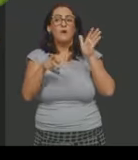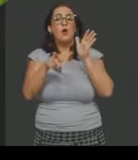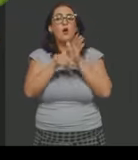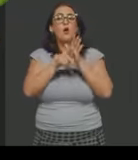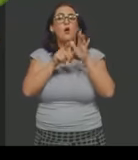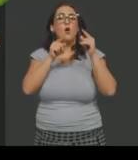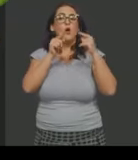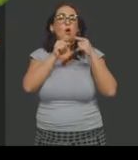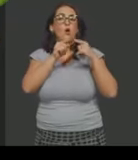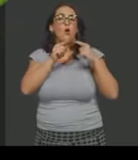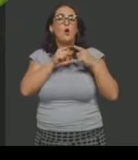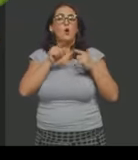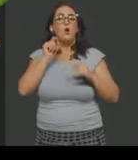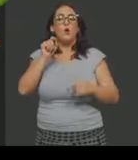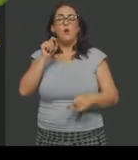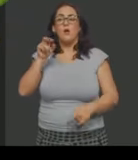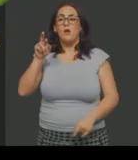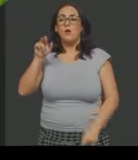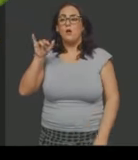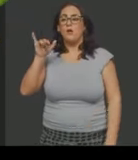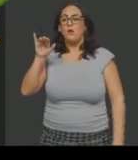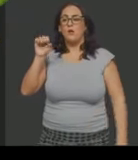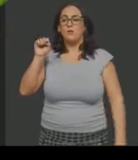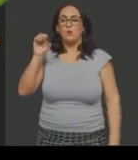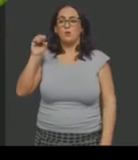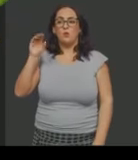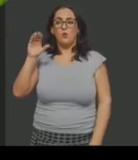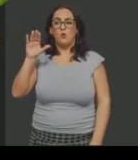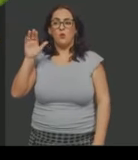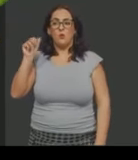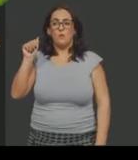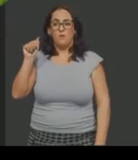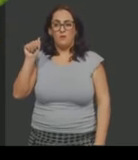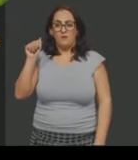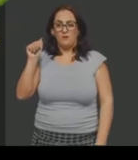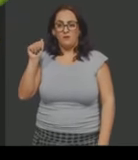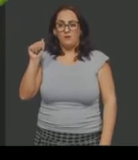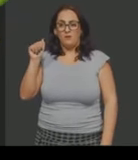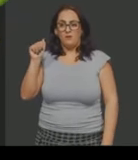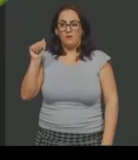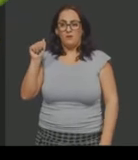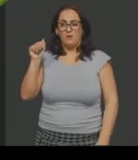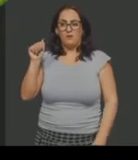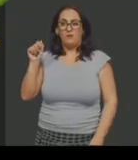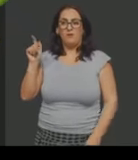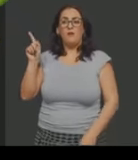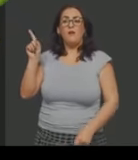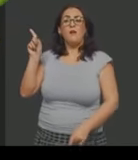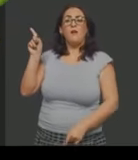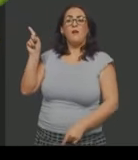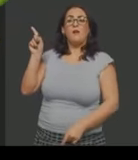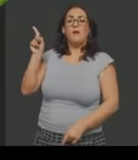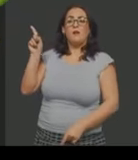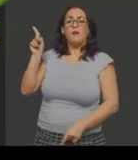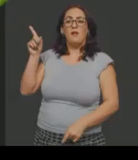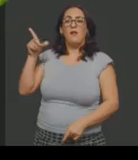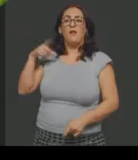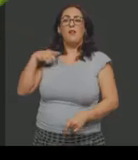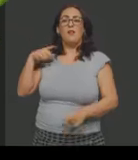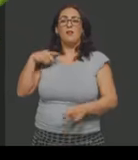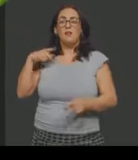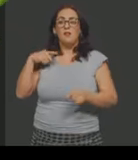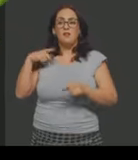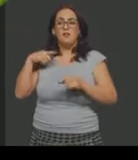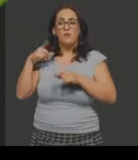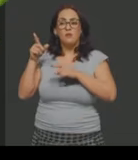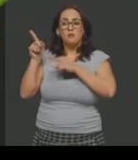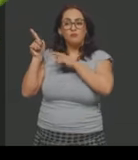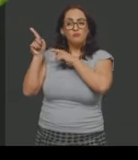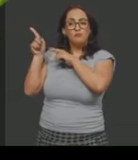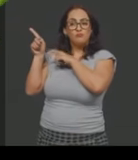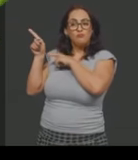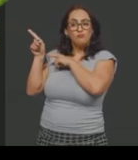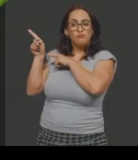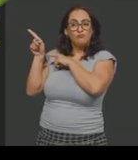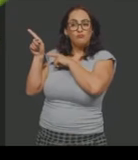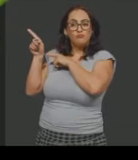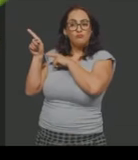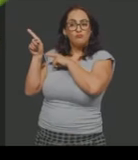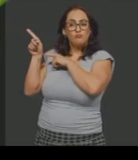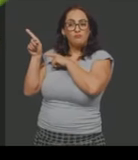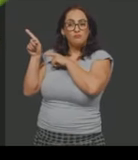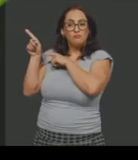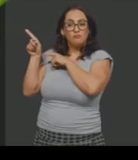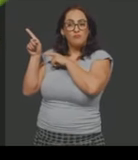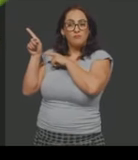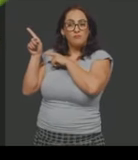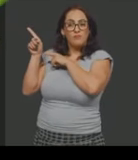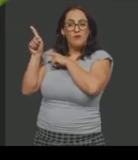que é esse daqui, ó, que a gente tem aqui, eu nem coloquei ele aqui, mas a gente tem ele deitadinho aqui assim, e a planta vem as raízes